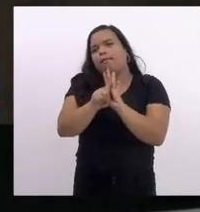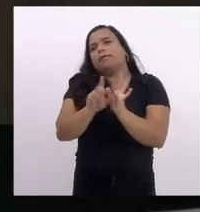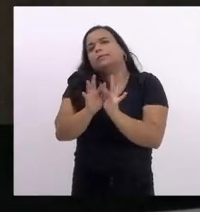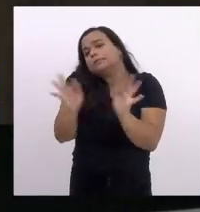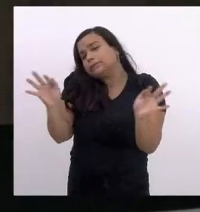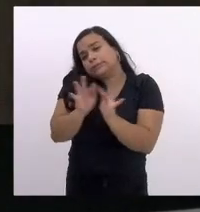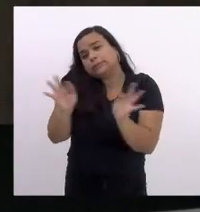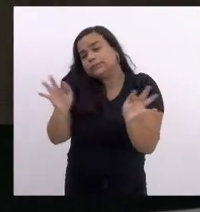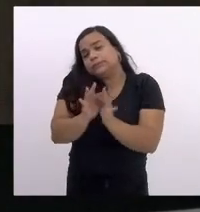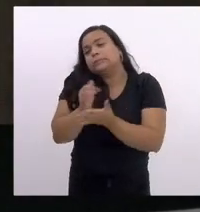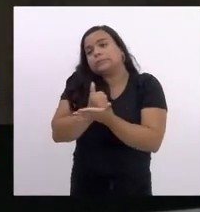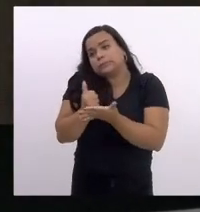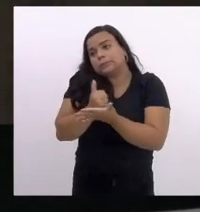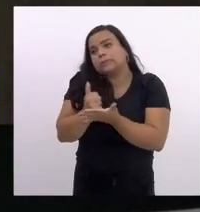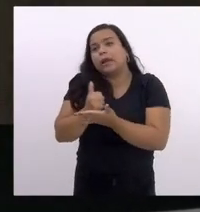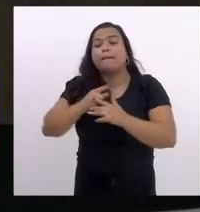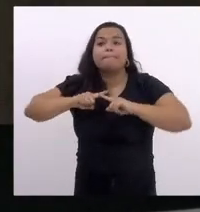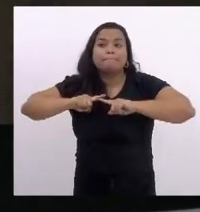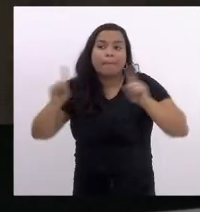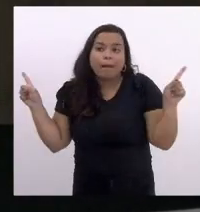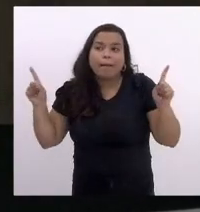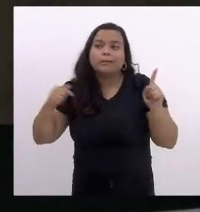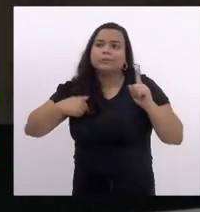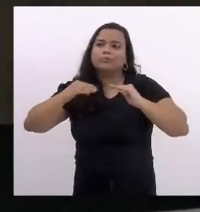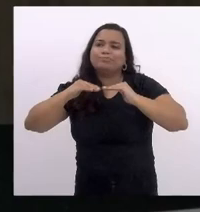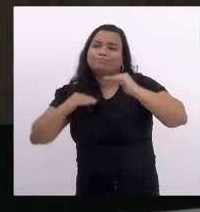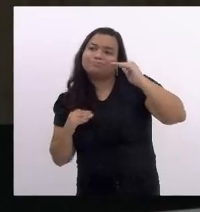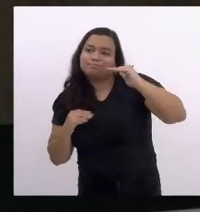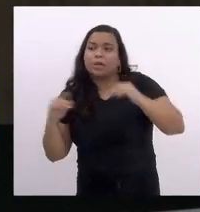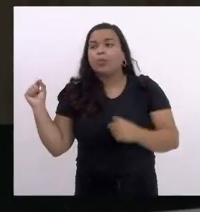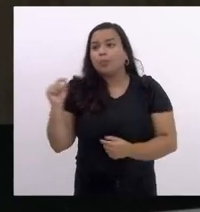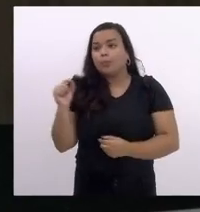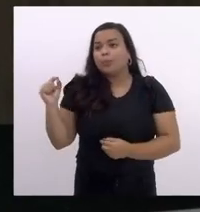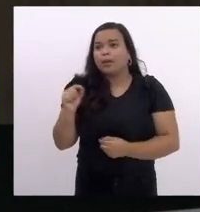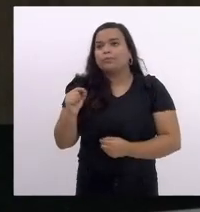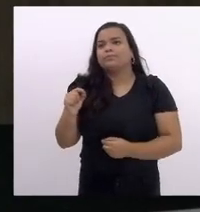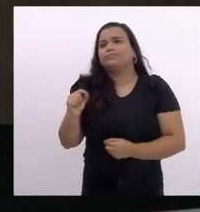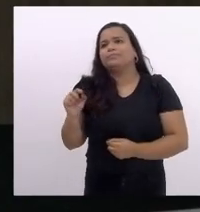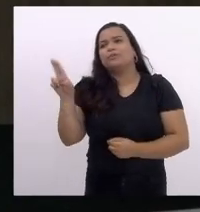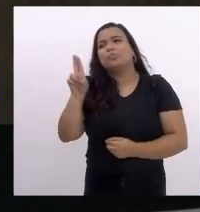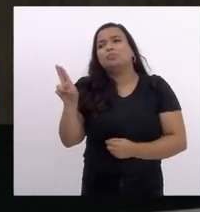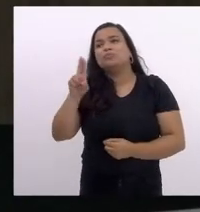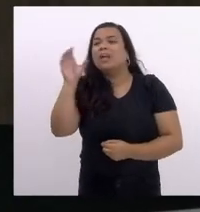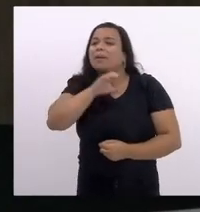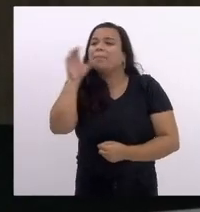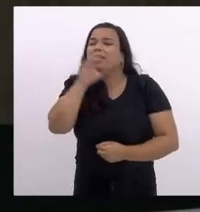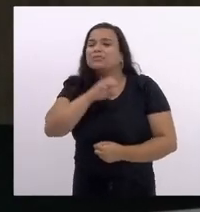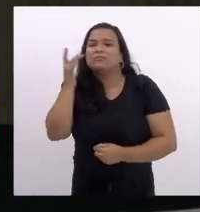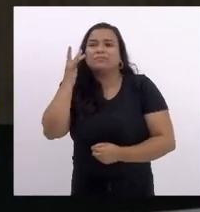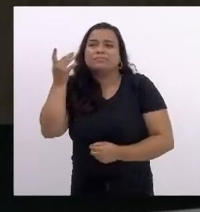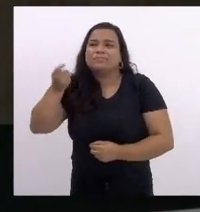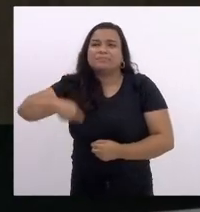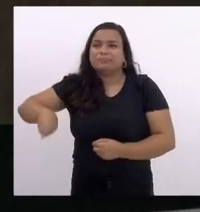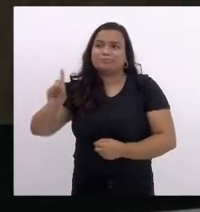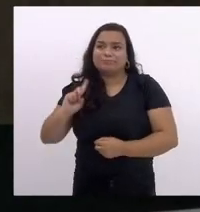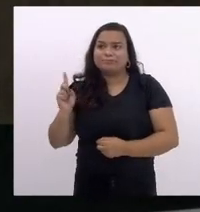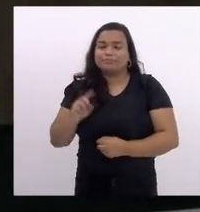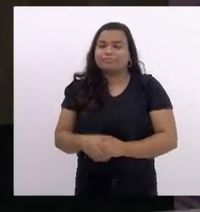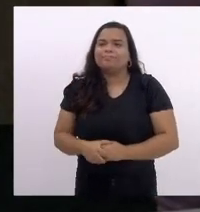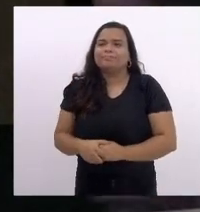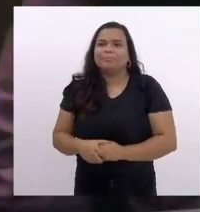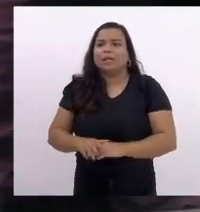Mas eu tenho a discordância, deputado, de se usar emergência. Só pode